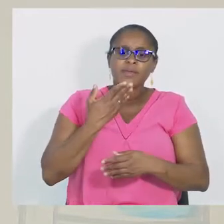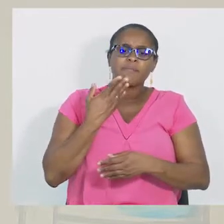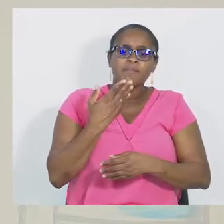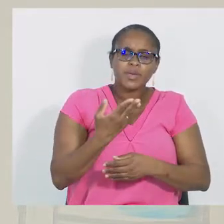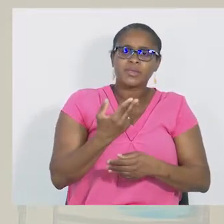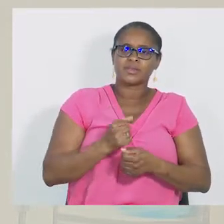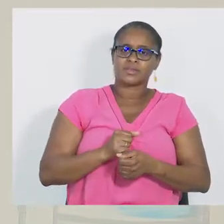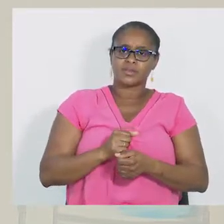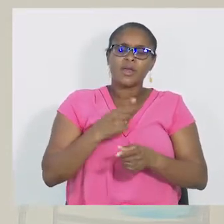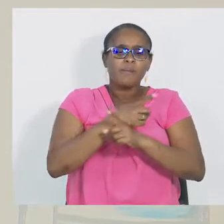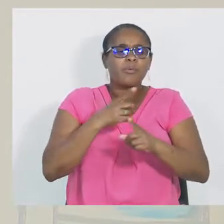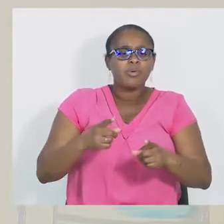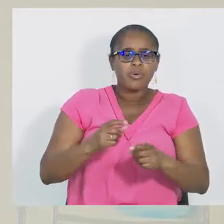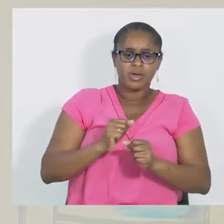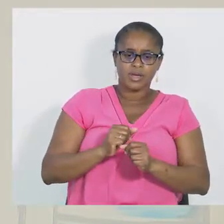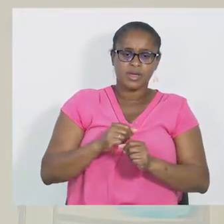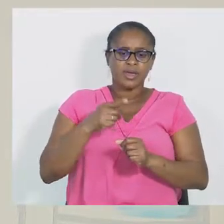Ali.